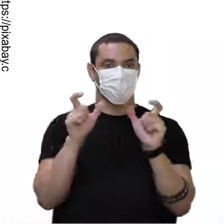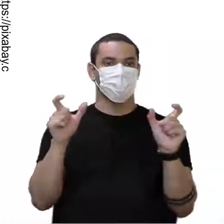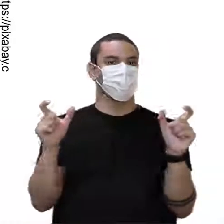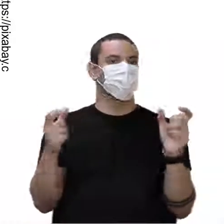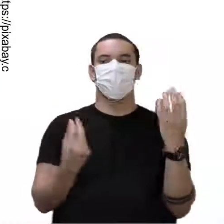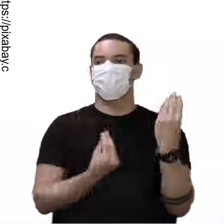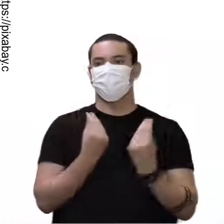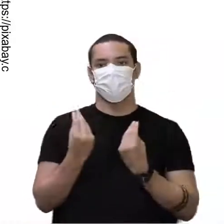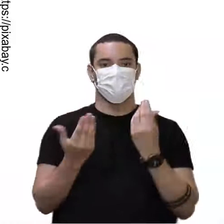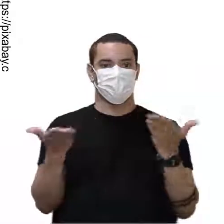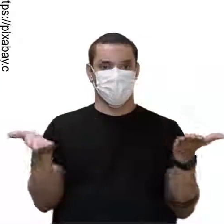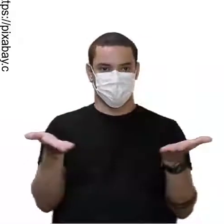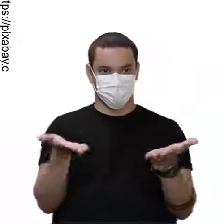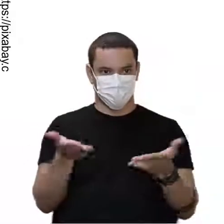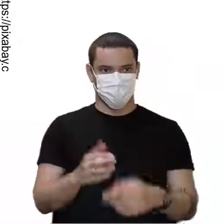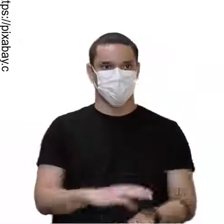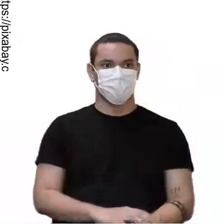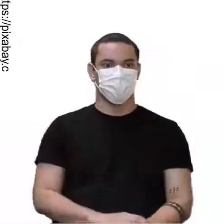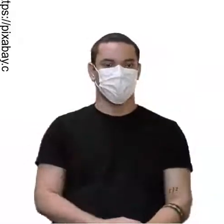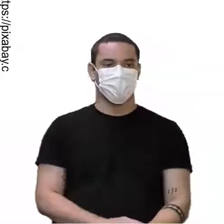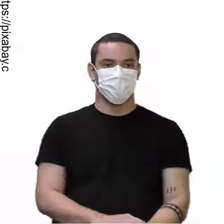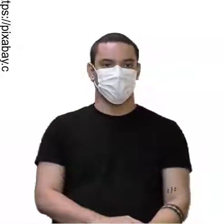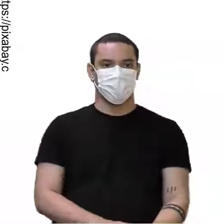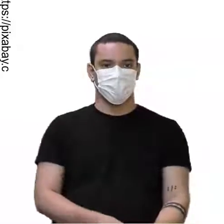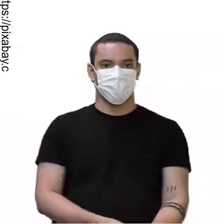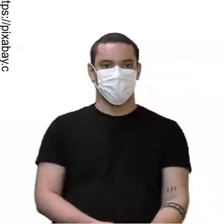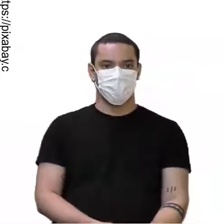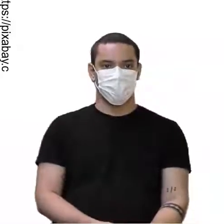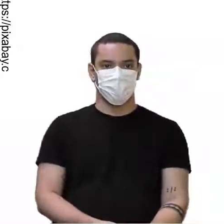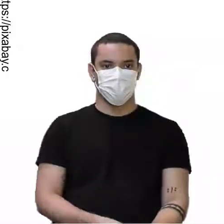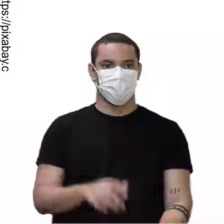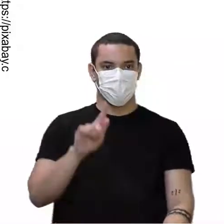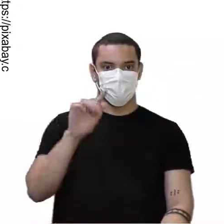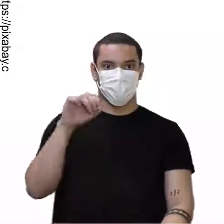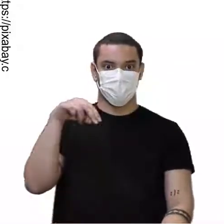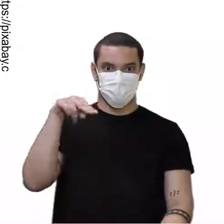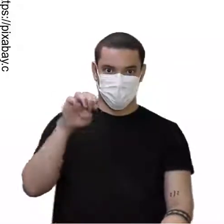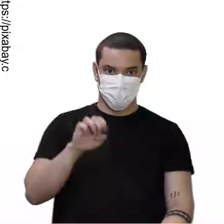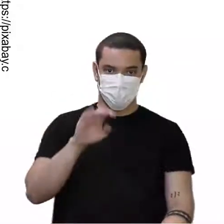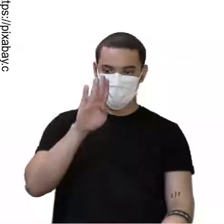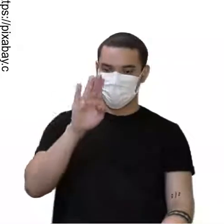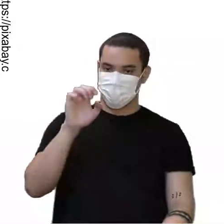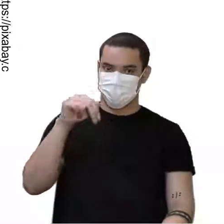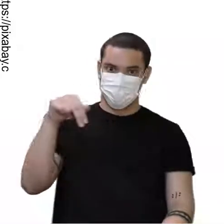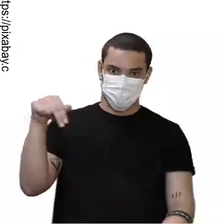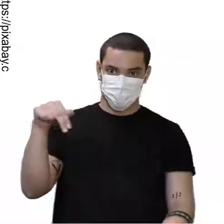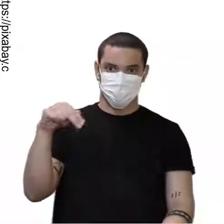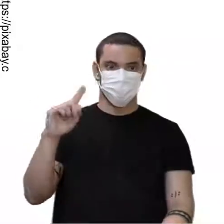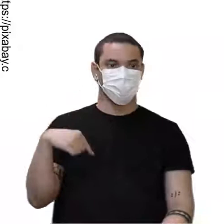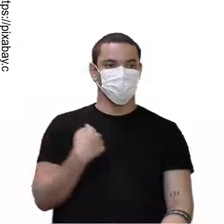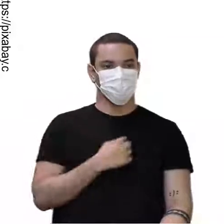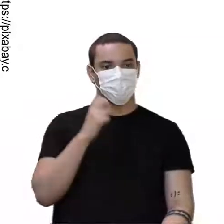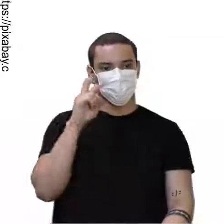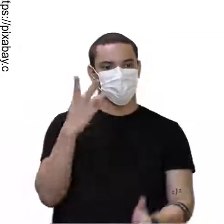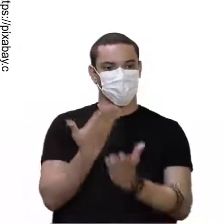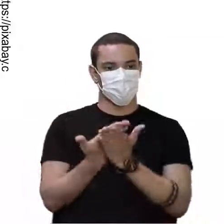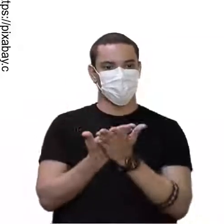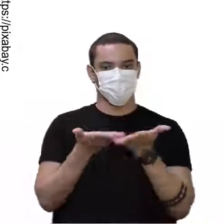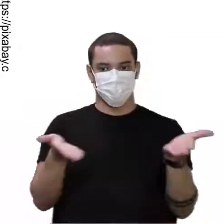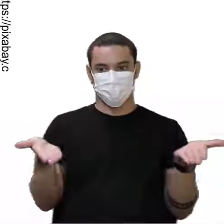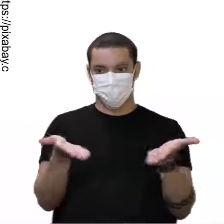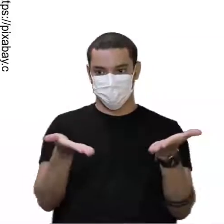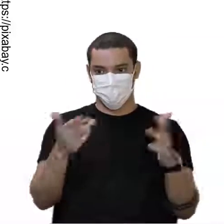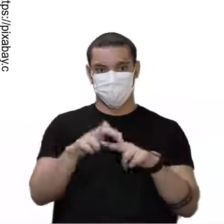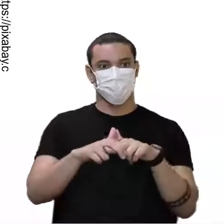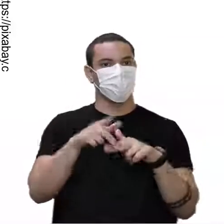Palavras confusas de hoje é sobre essa aí, ó, gone e been. E a gente viu muito sobre o been na aula de hoje, né? Então, vocês